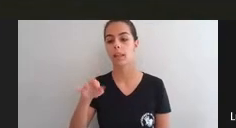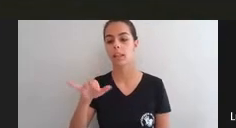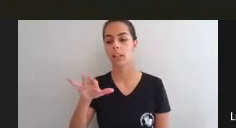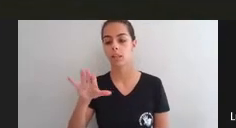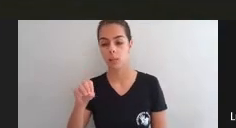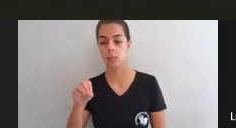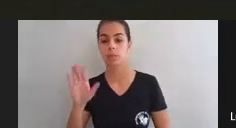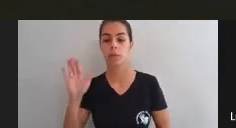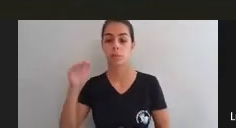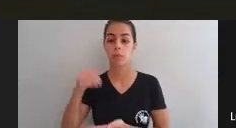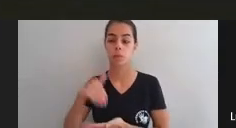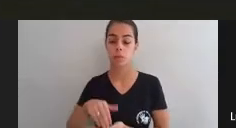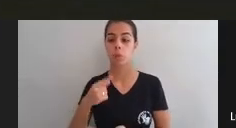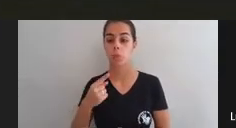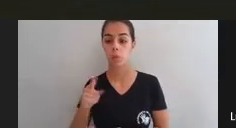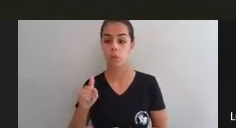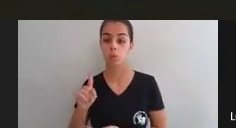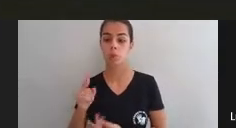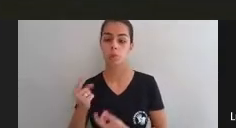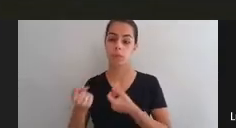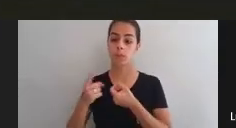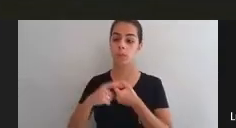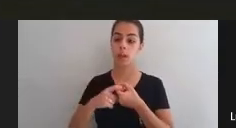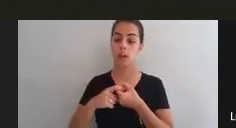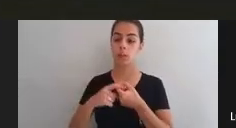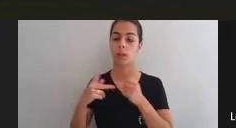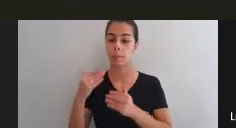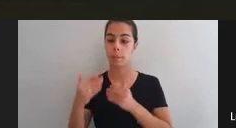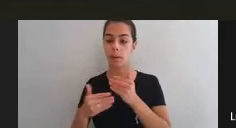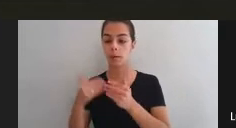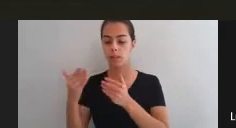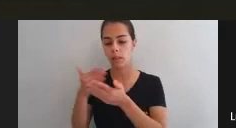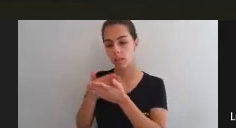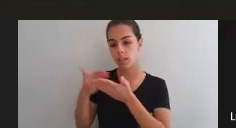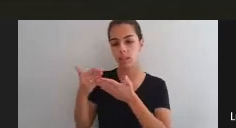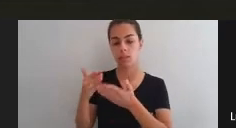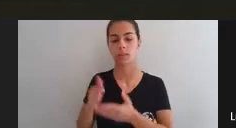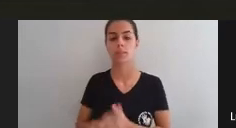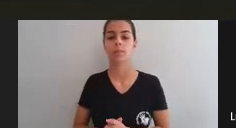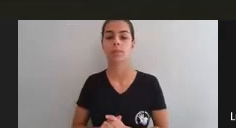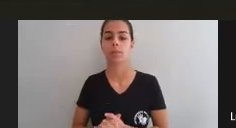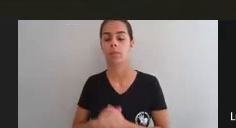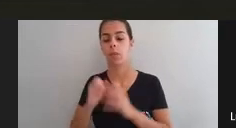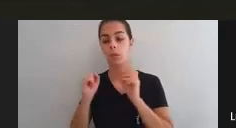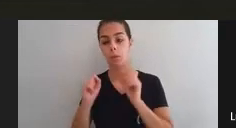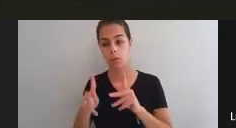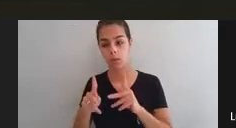e por último a gente volta aqui no processo inicial, né? Ok.